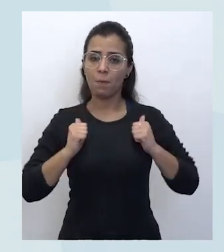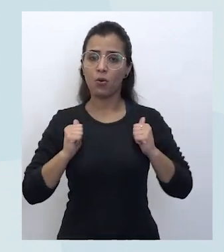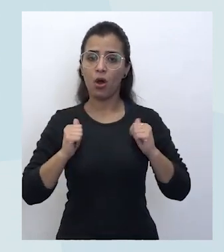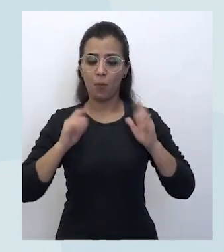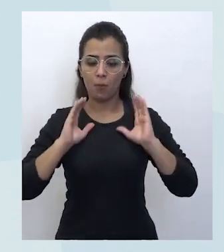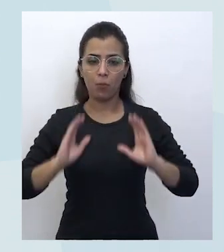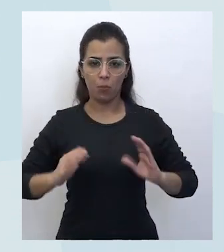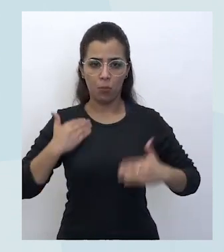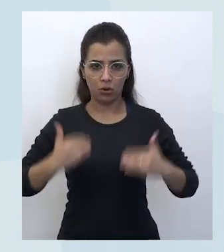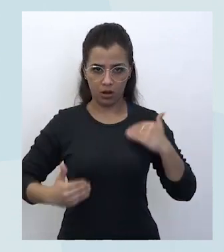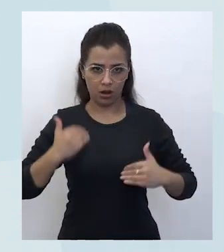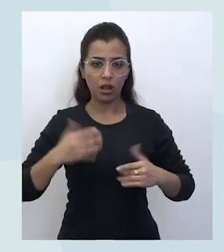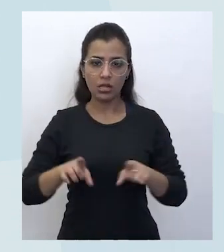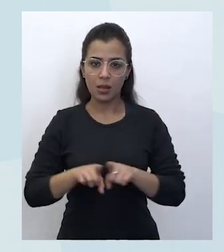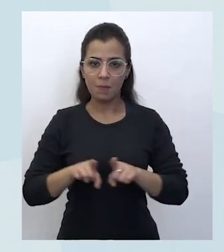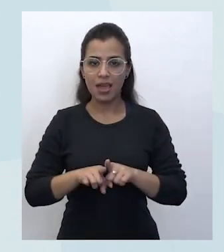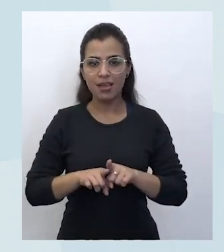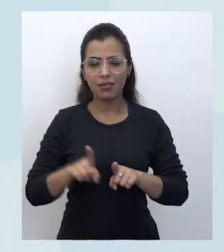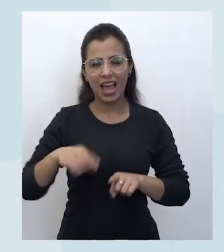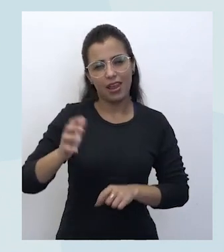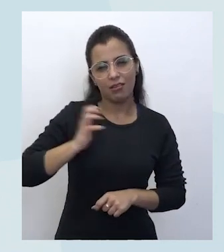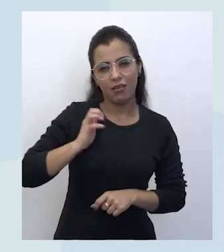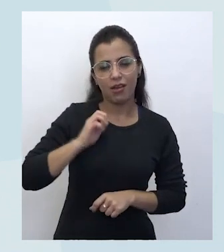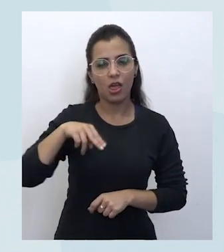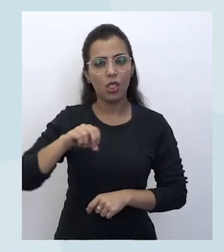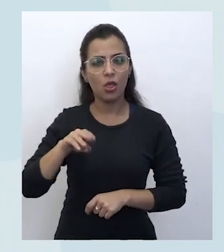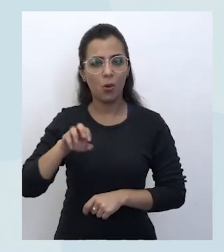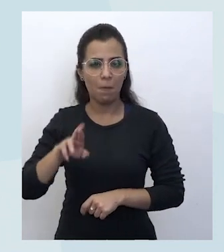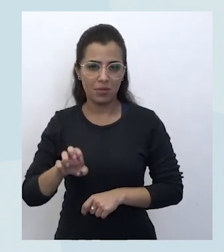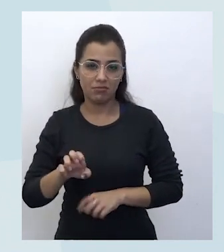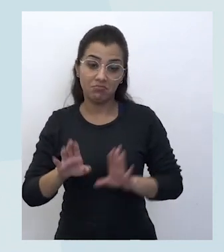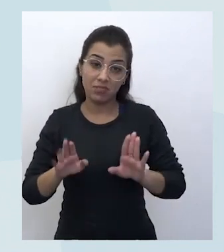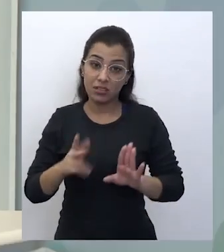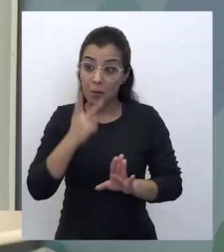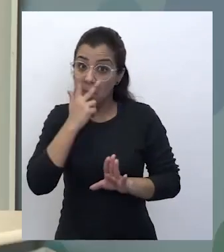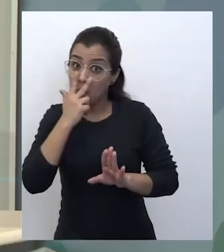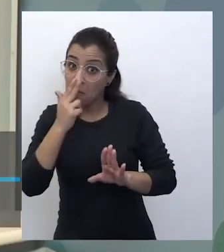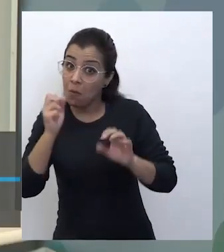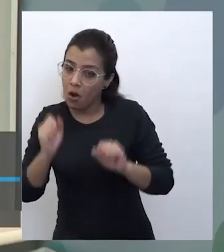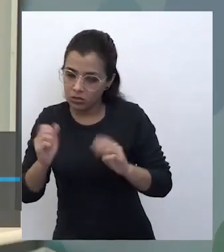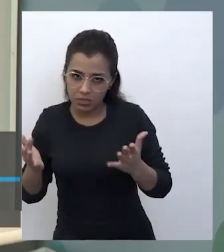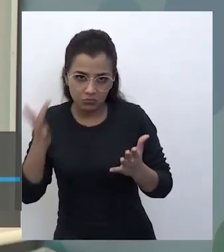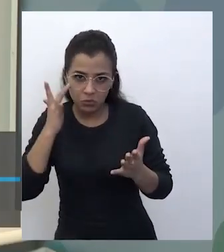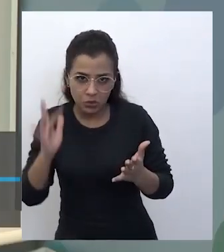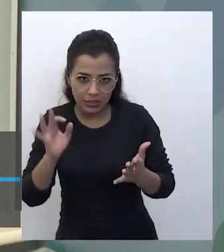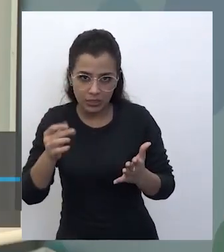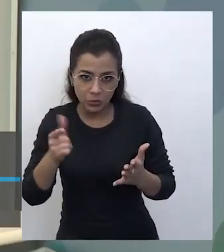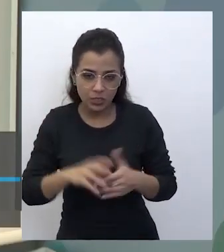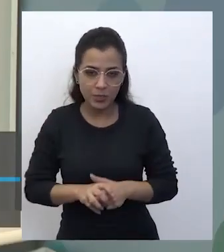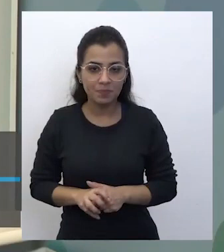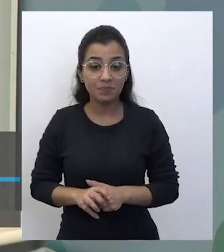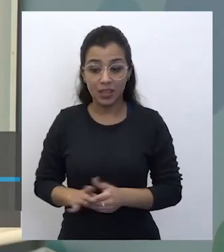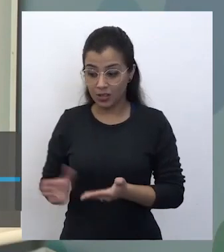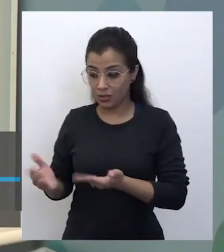eram nobres que viviam nos castelos. Eu falo provavelmente porque não tem como saber desse registro, né? Eu falo jovens também porque